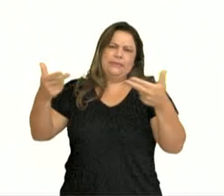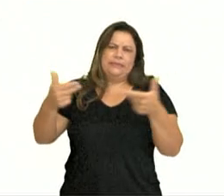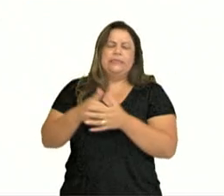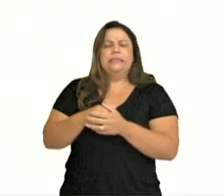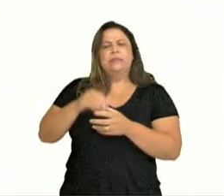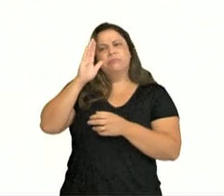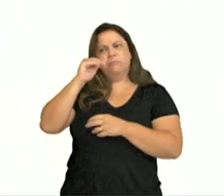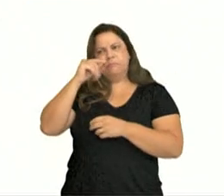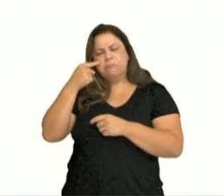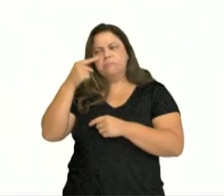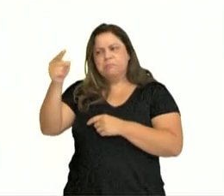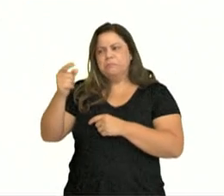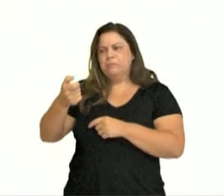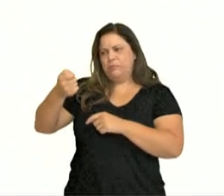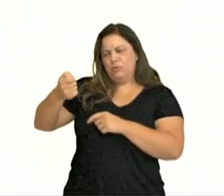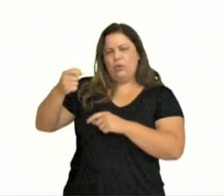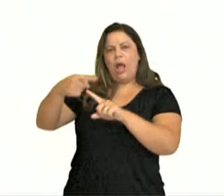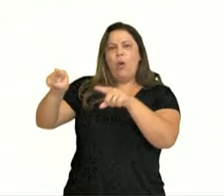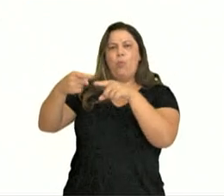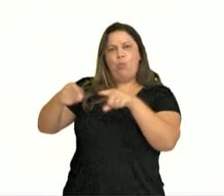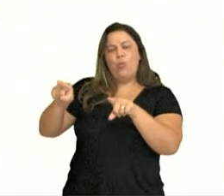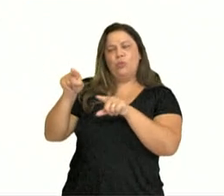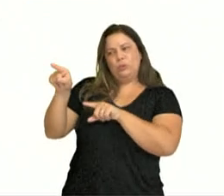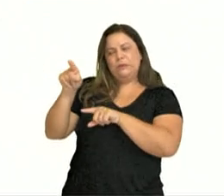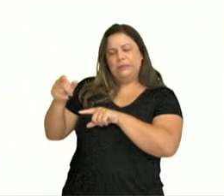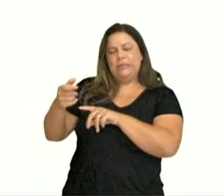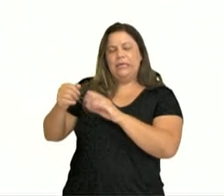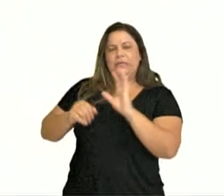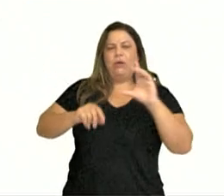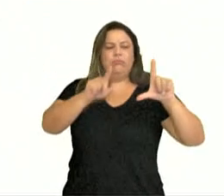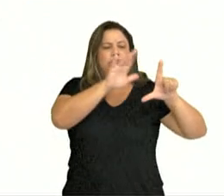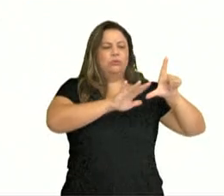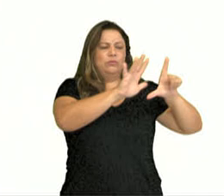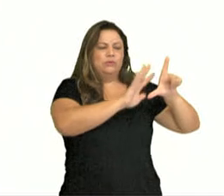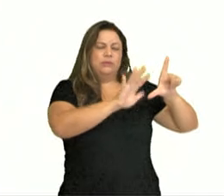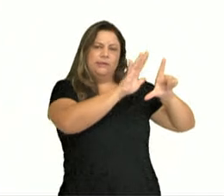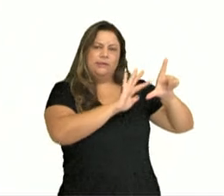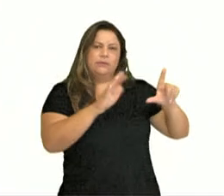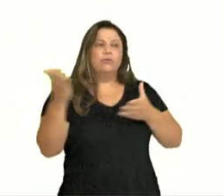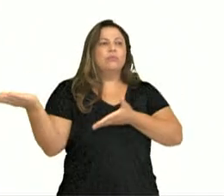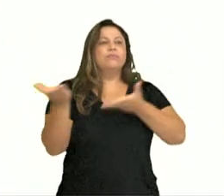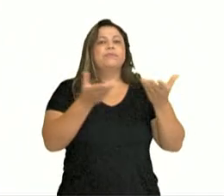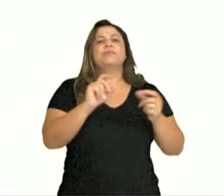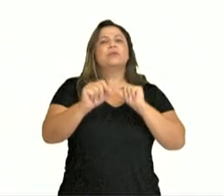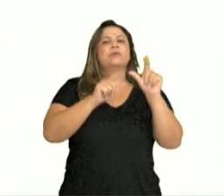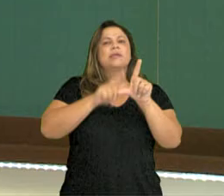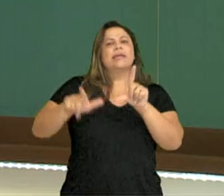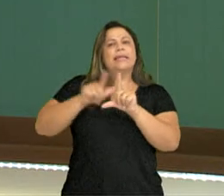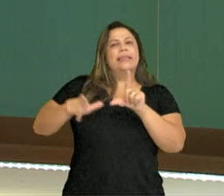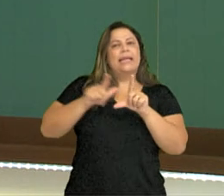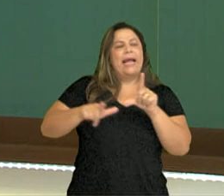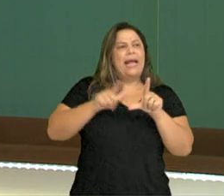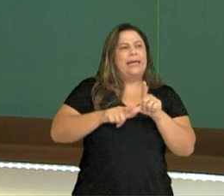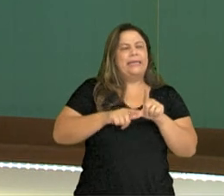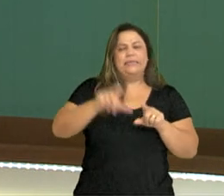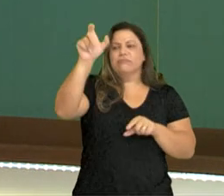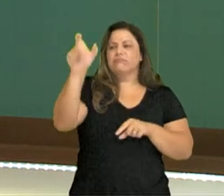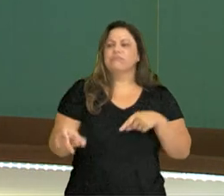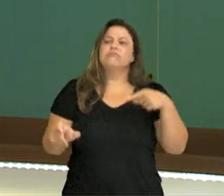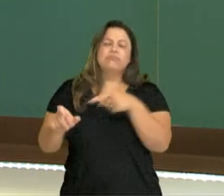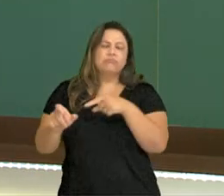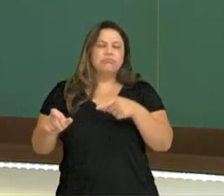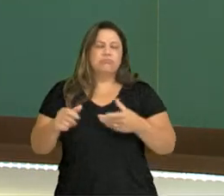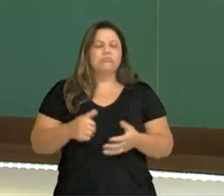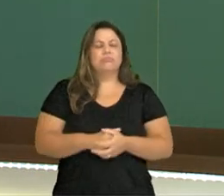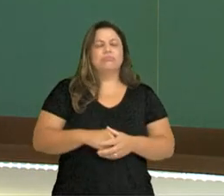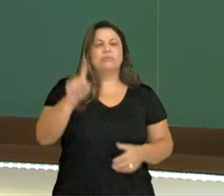podem apontar o celular de vocês para esse QR Code. Ela traz na letra da música, né, um personagem chamado de